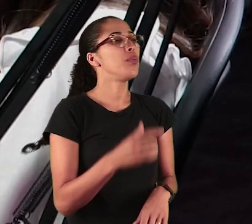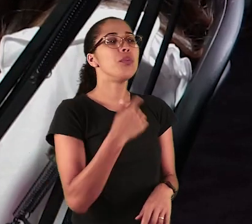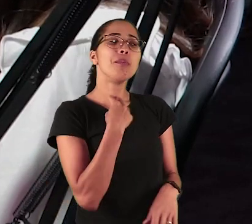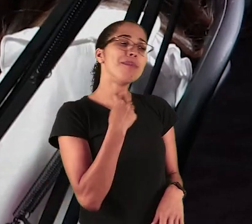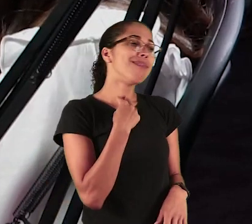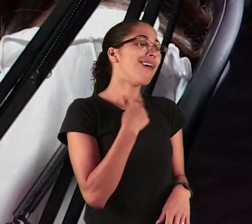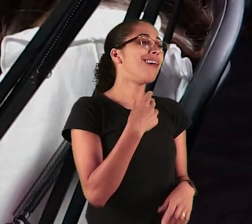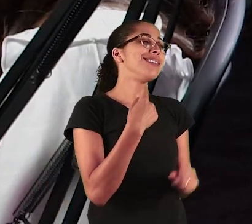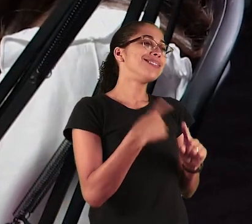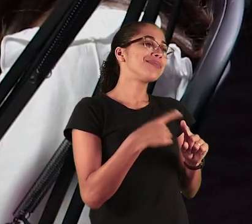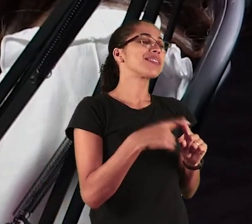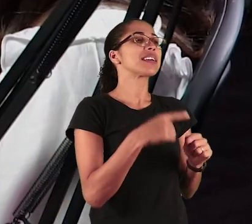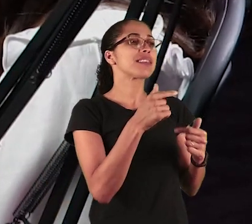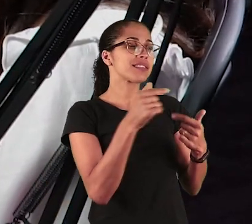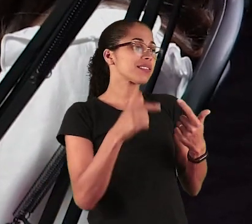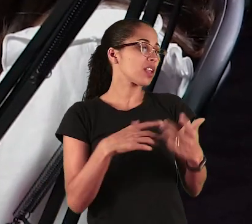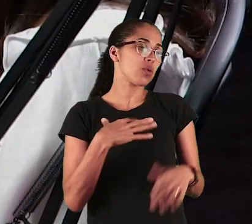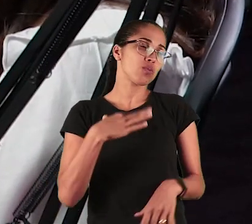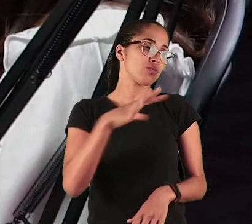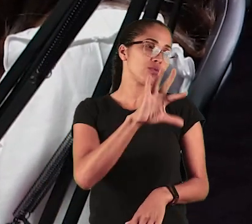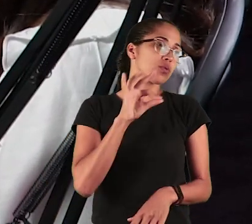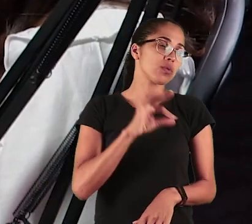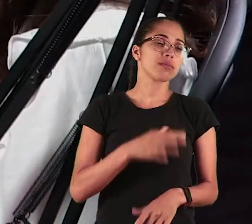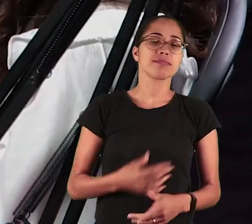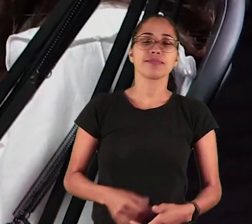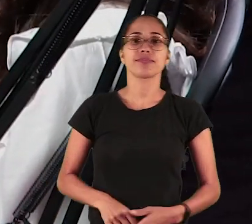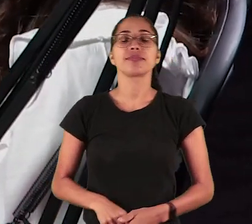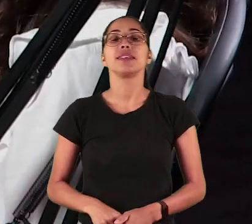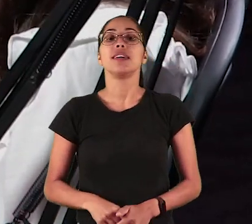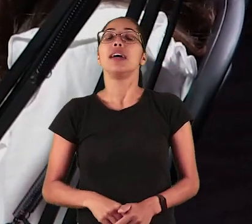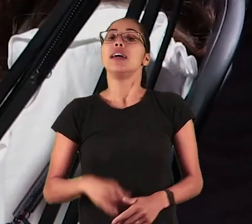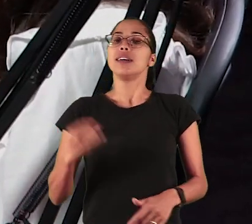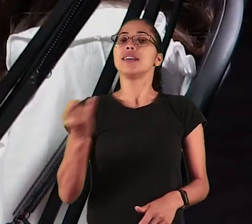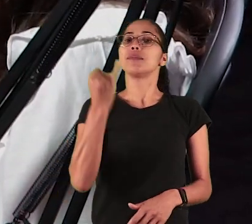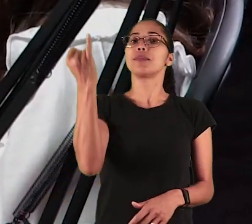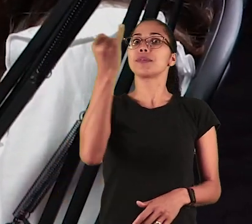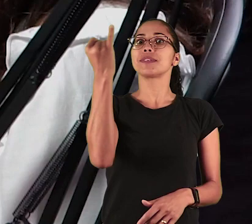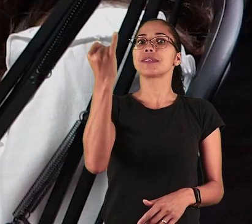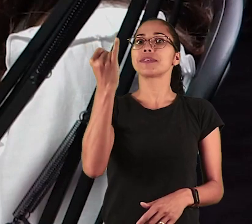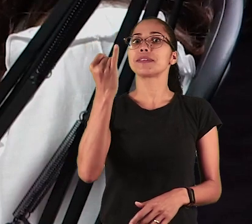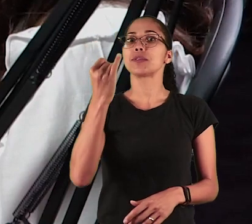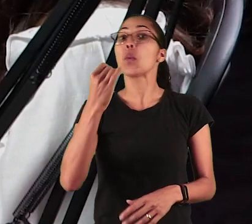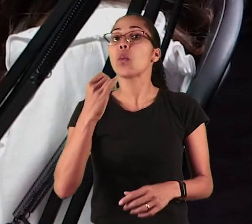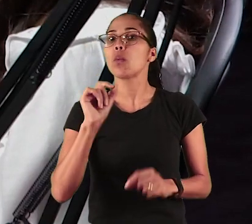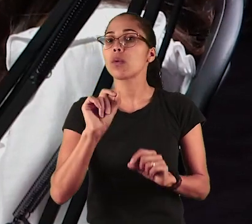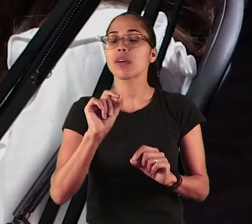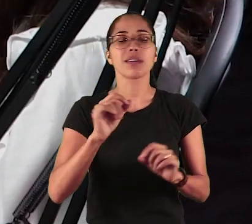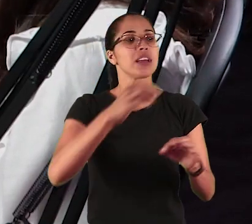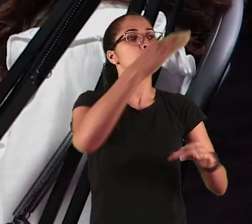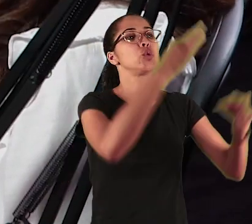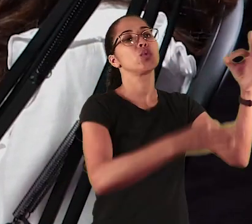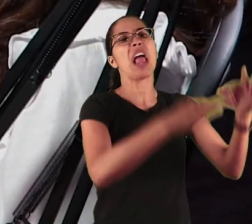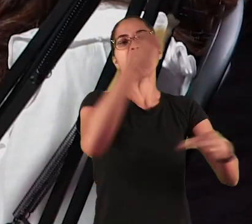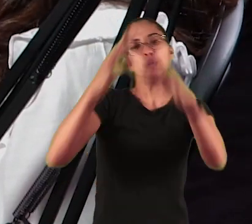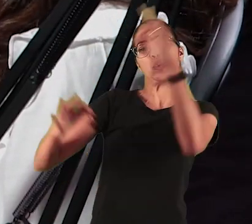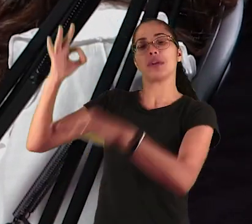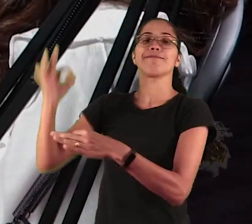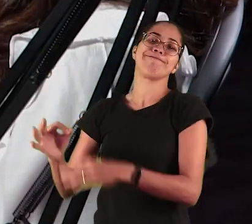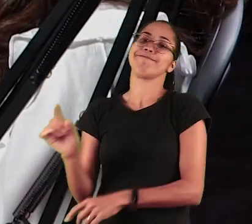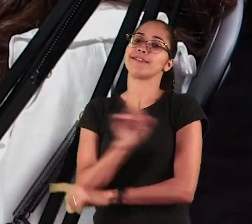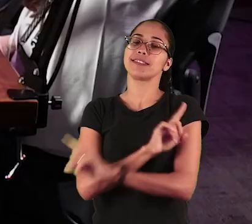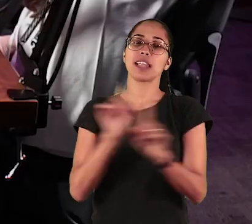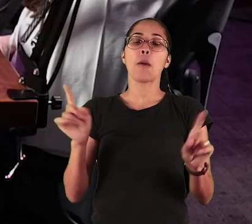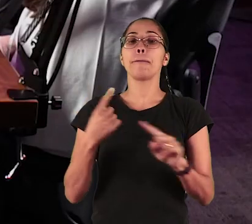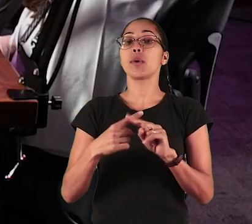de fato eu não votar mas eu vou estar em vários outros e é uma escolha né então acho que isso é muito importante a gente evitar julgar essas